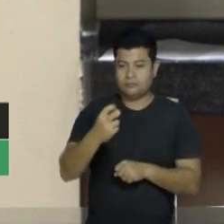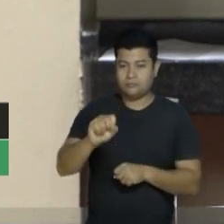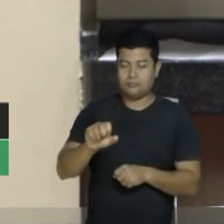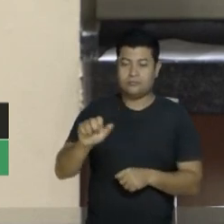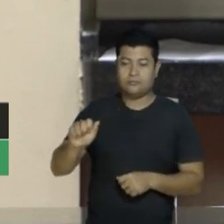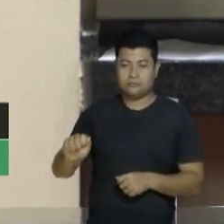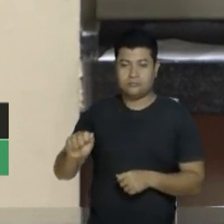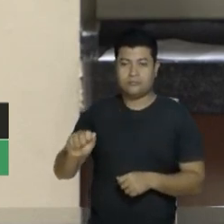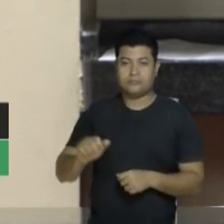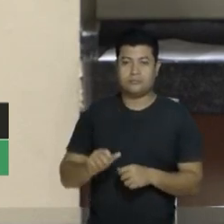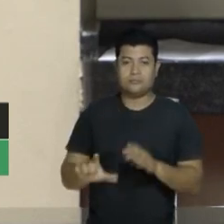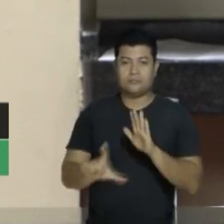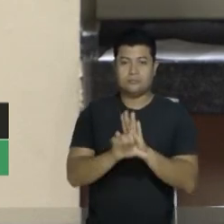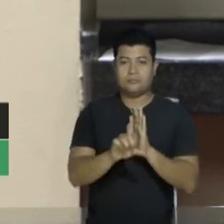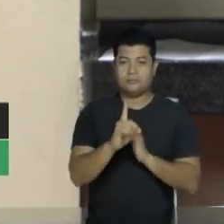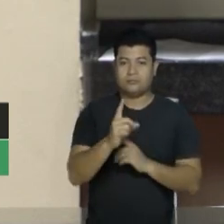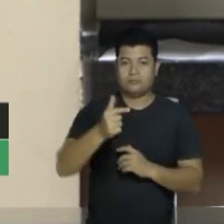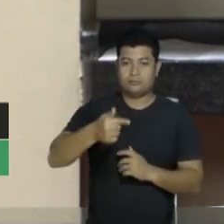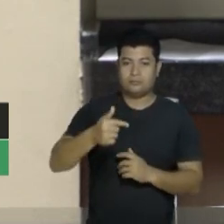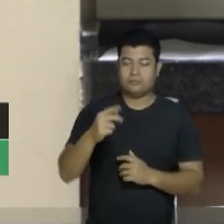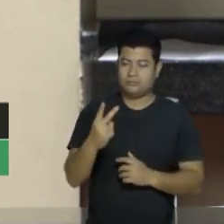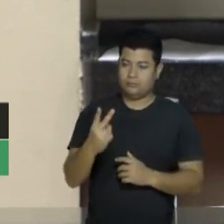na lei